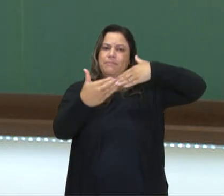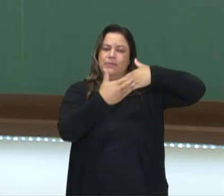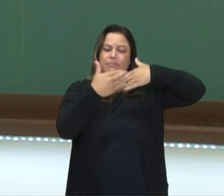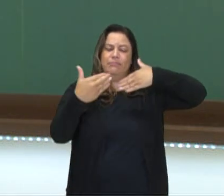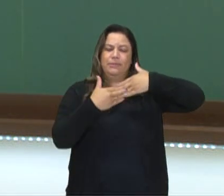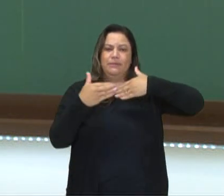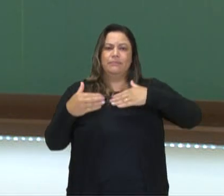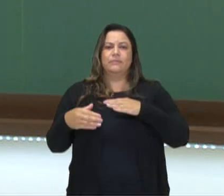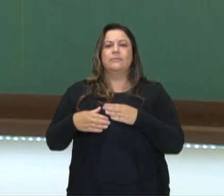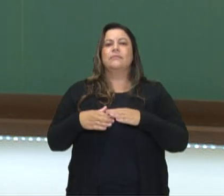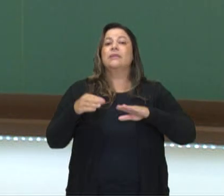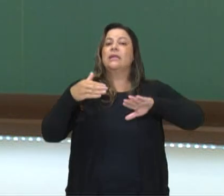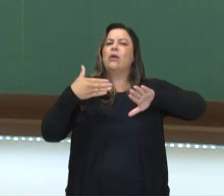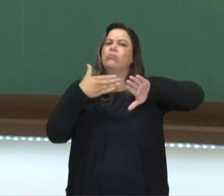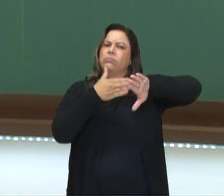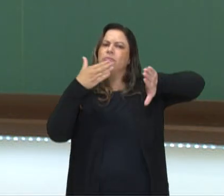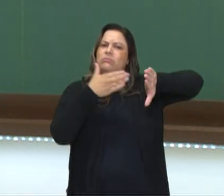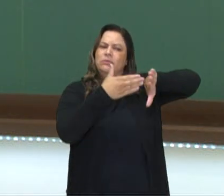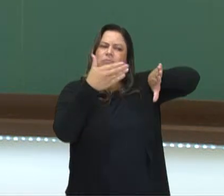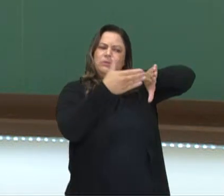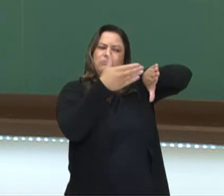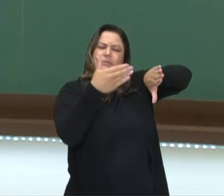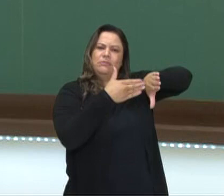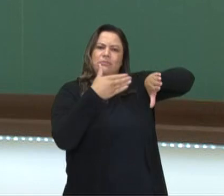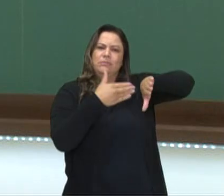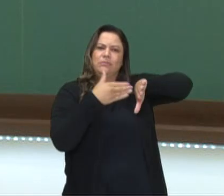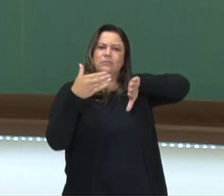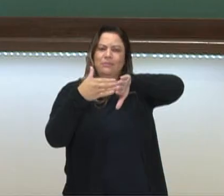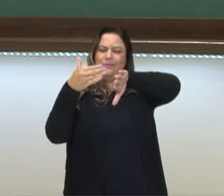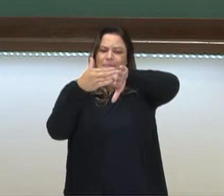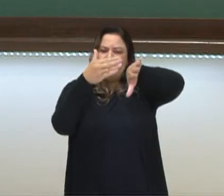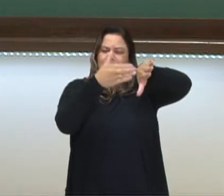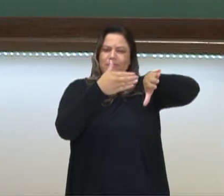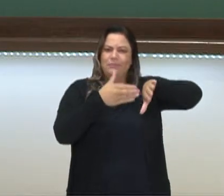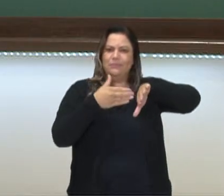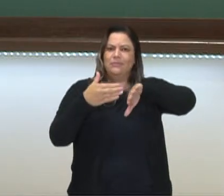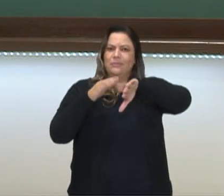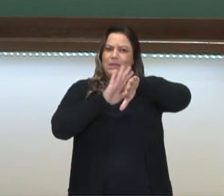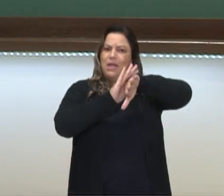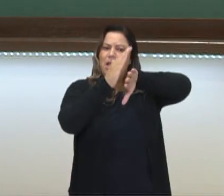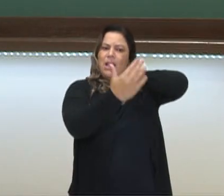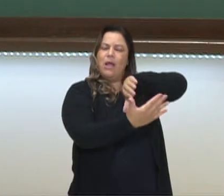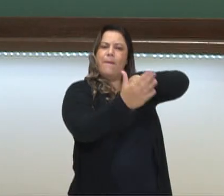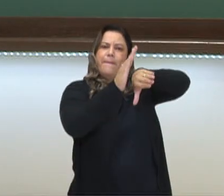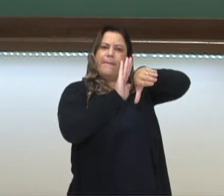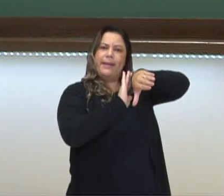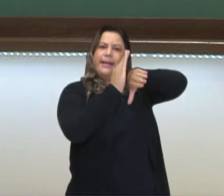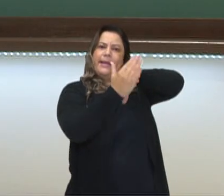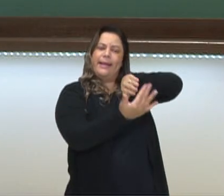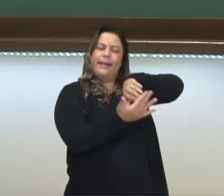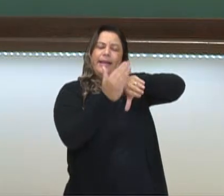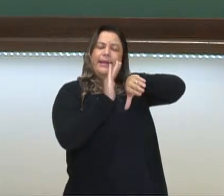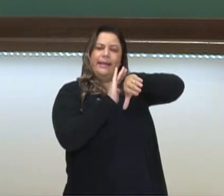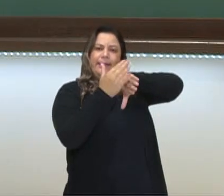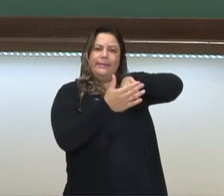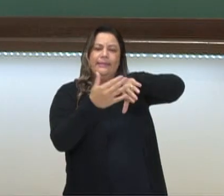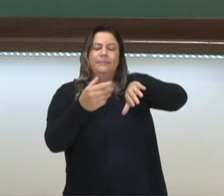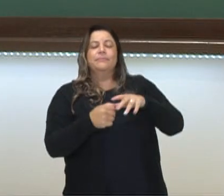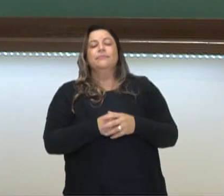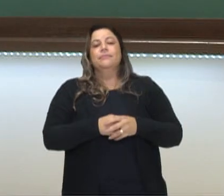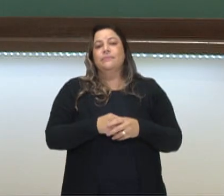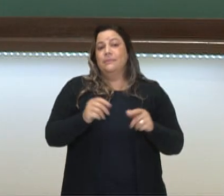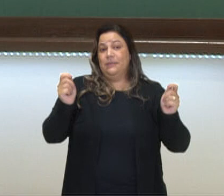a superfície terrestre e também os seres vivos que nela habitam. E essa camada de ozônio, já houveram momentos na história do